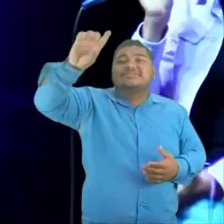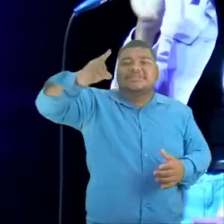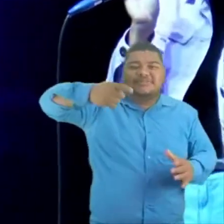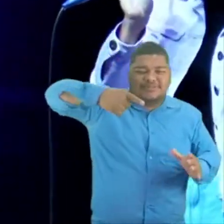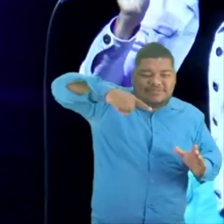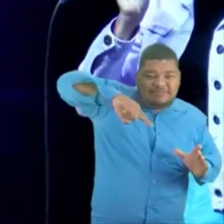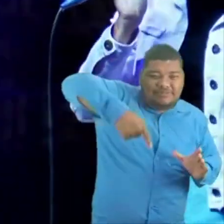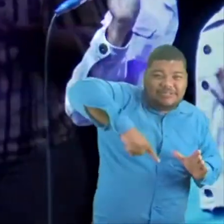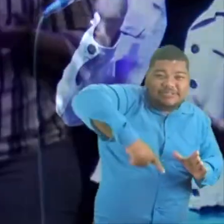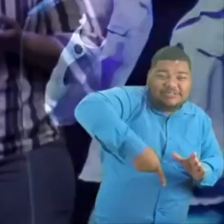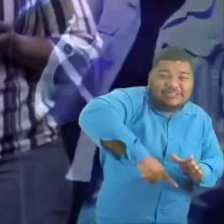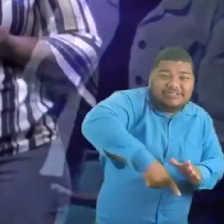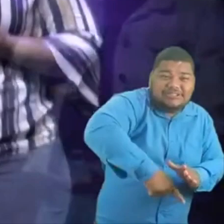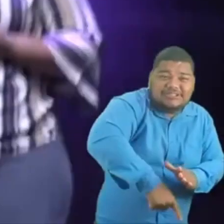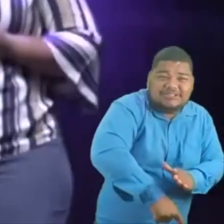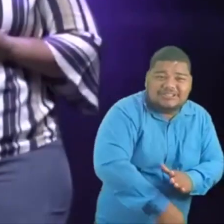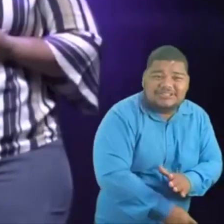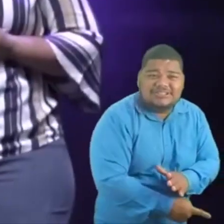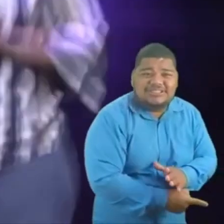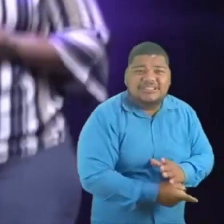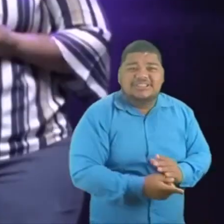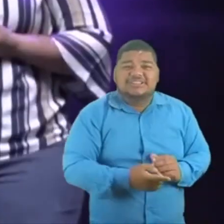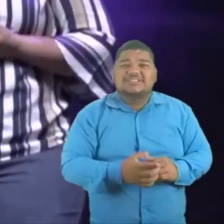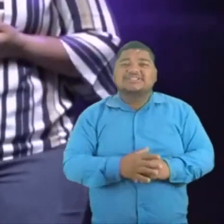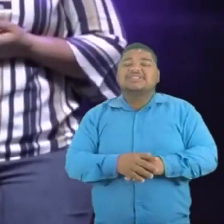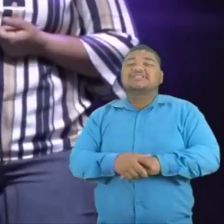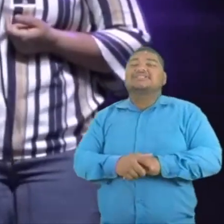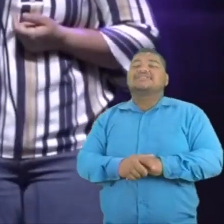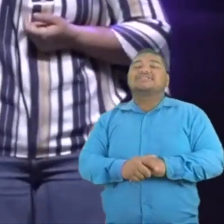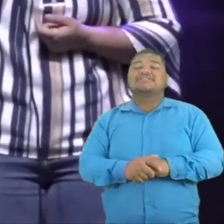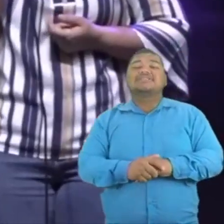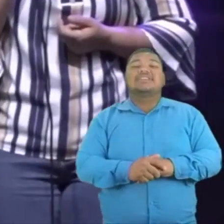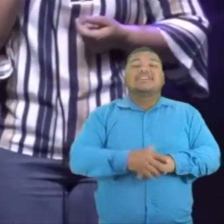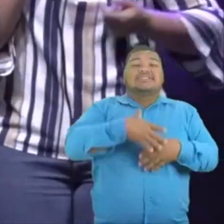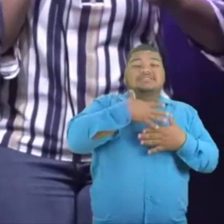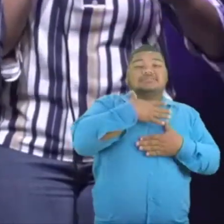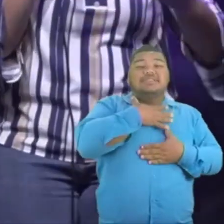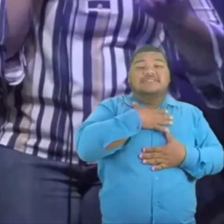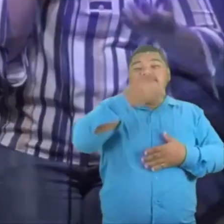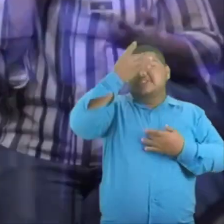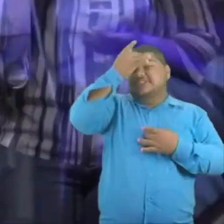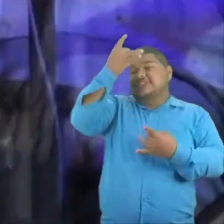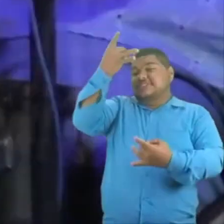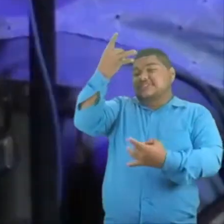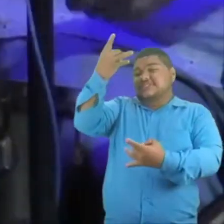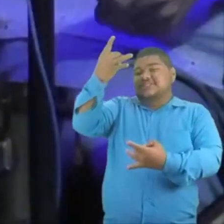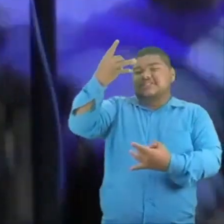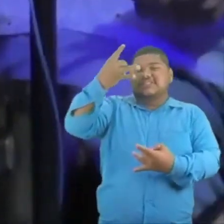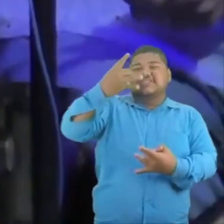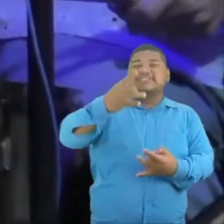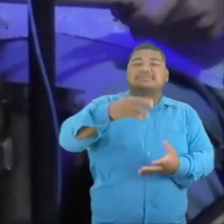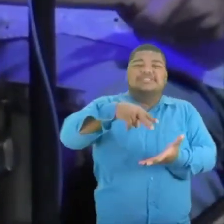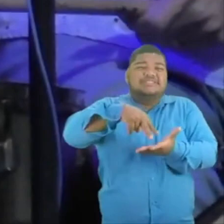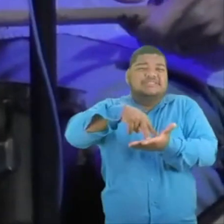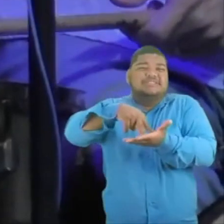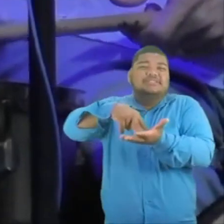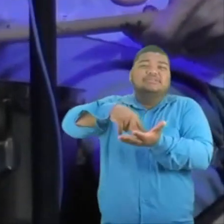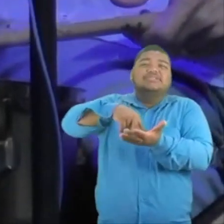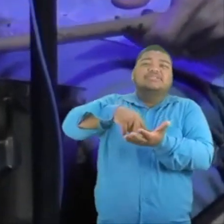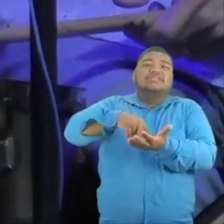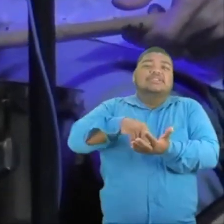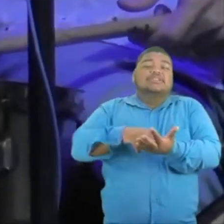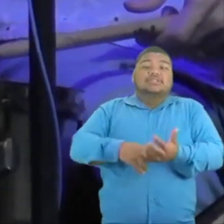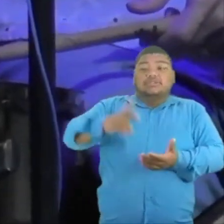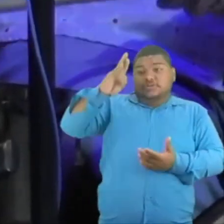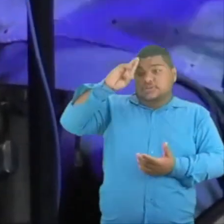leva-me mais fundo do que já estive, e minha fé será mais